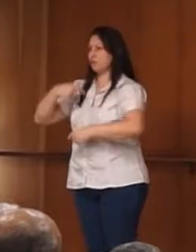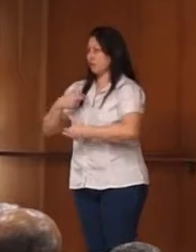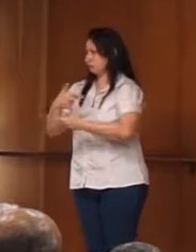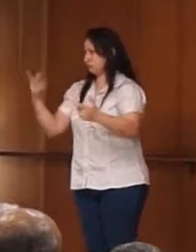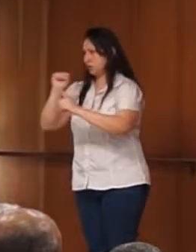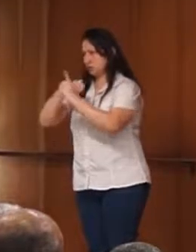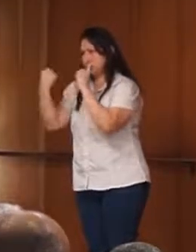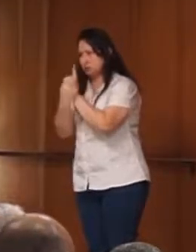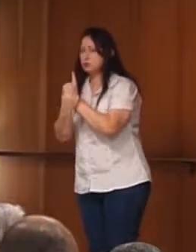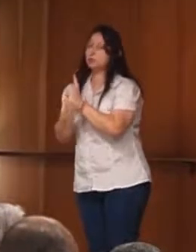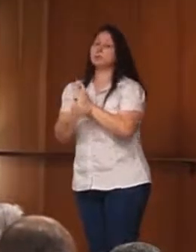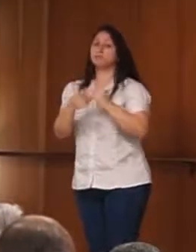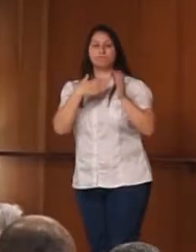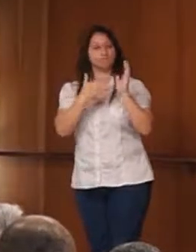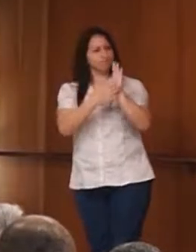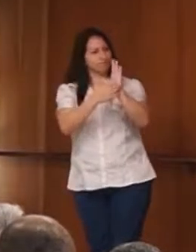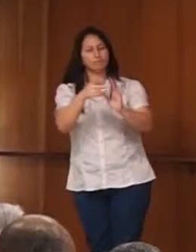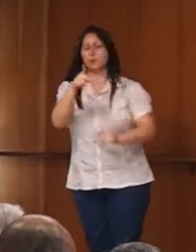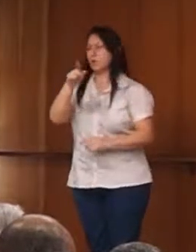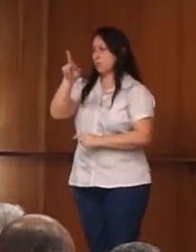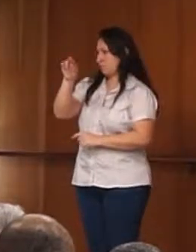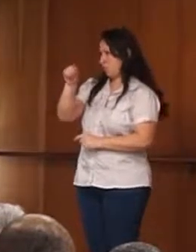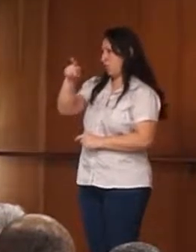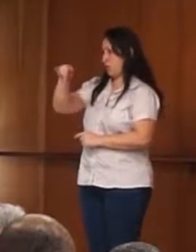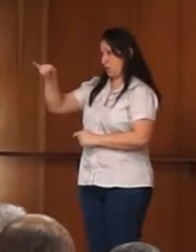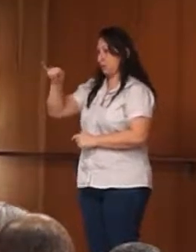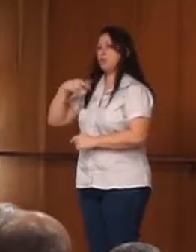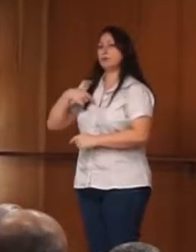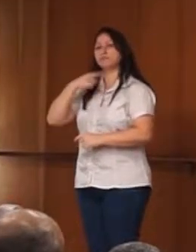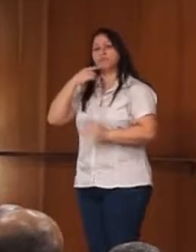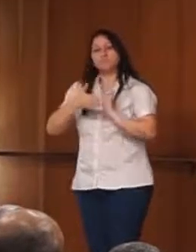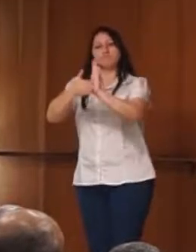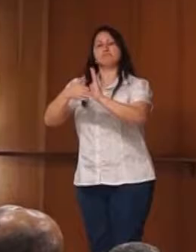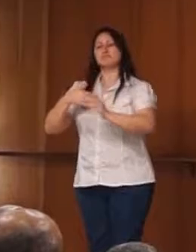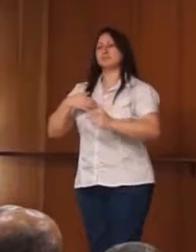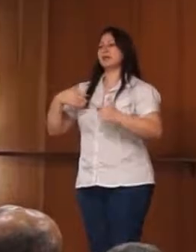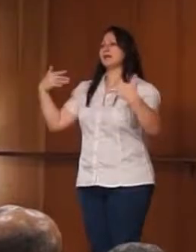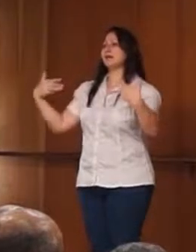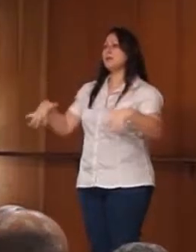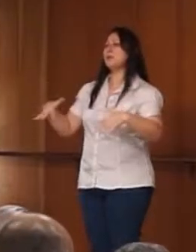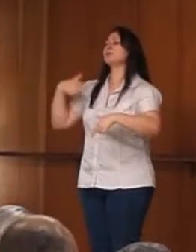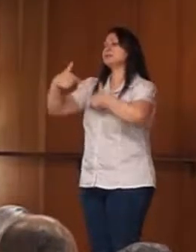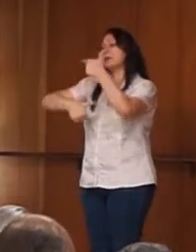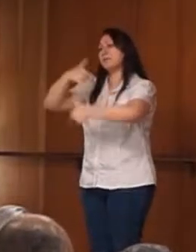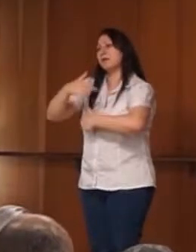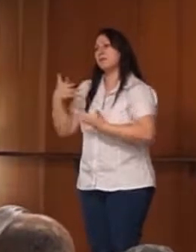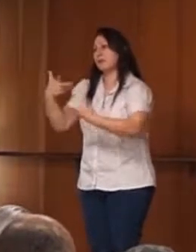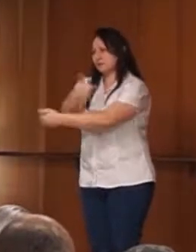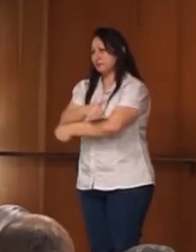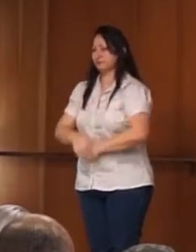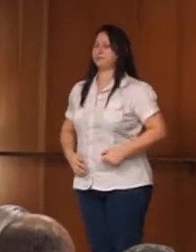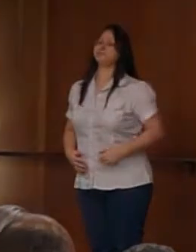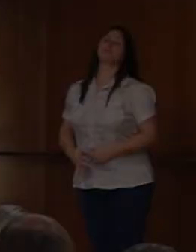saudar a PROP pela organização desse seminário e desejar um ótimo trabalho. Obrigado.